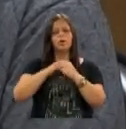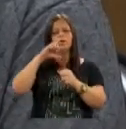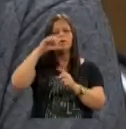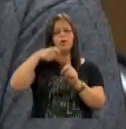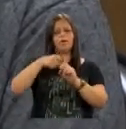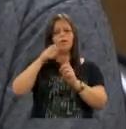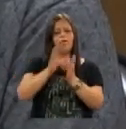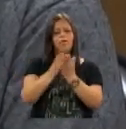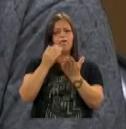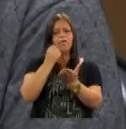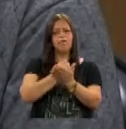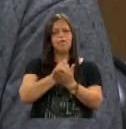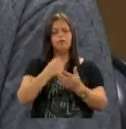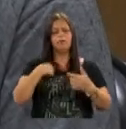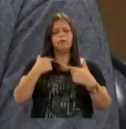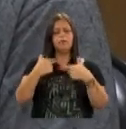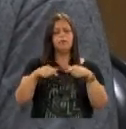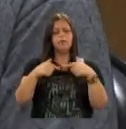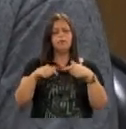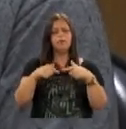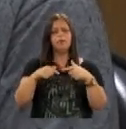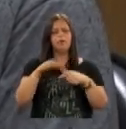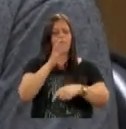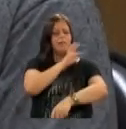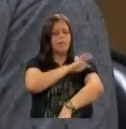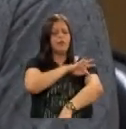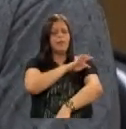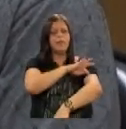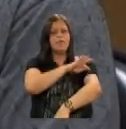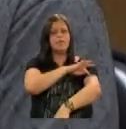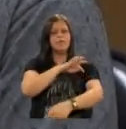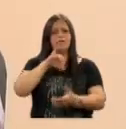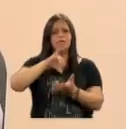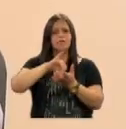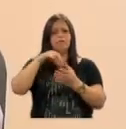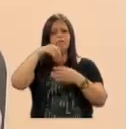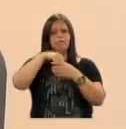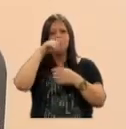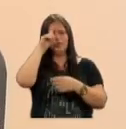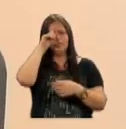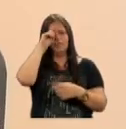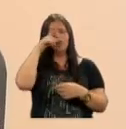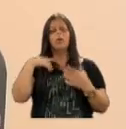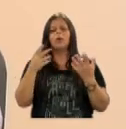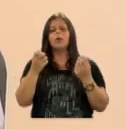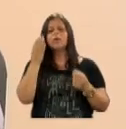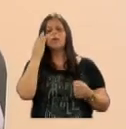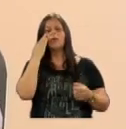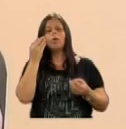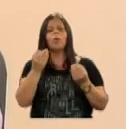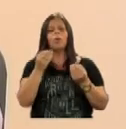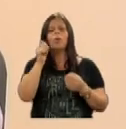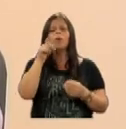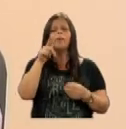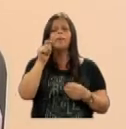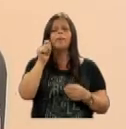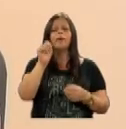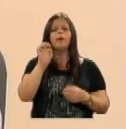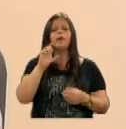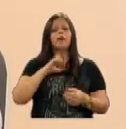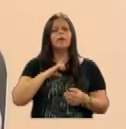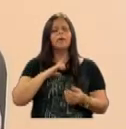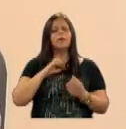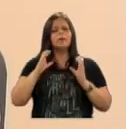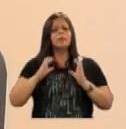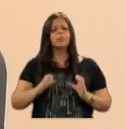inata trabalho na çã na farmácia central só contínuo a gente queria saber como é que a apae tem se tem tem se